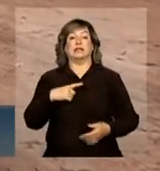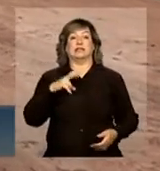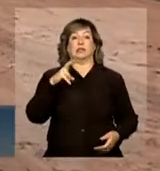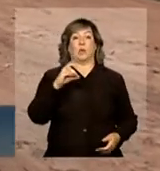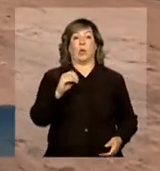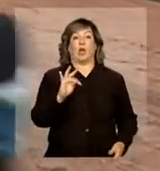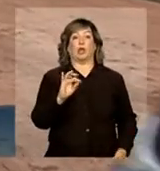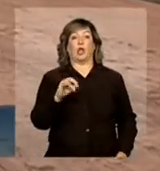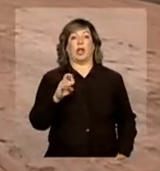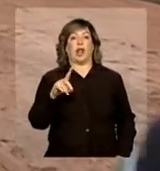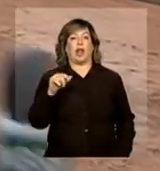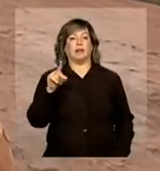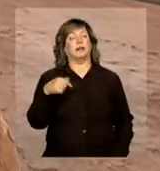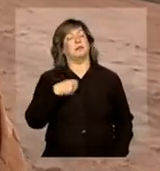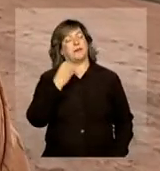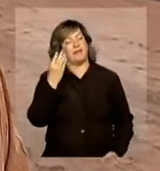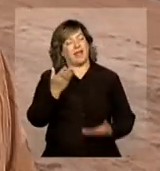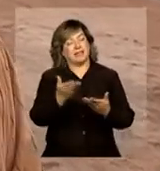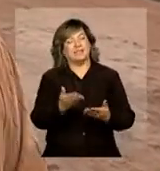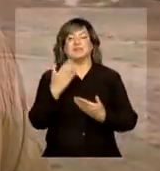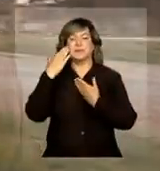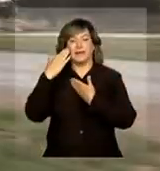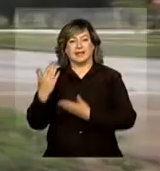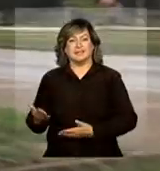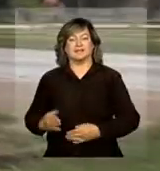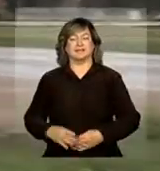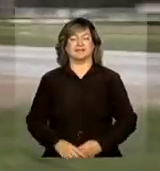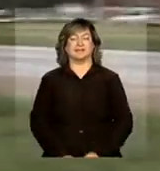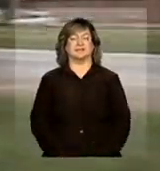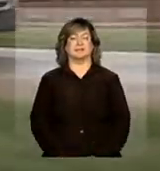50 toneladas. Boa viagem pro senhor. Obrigado.